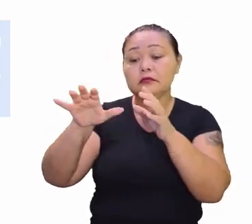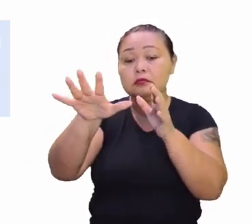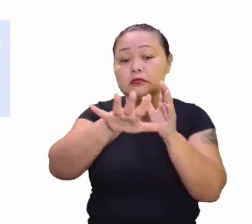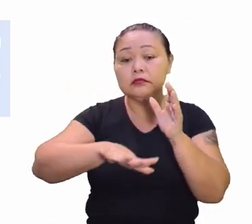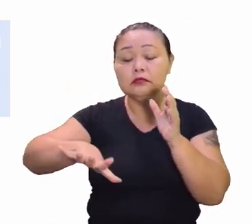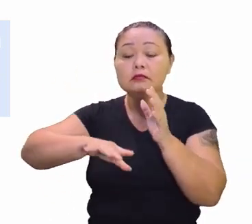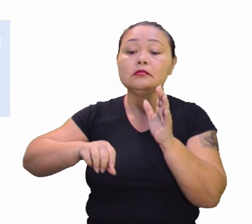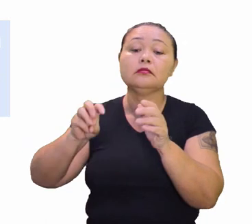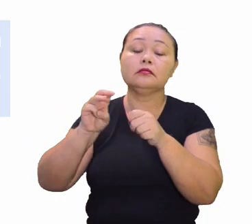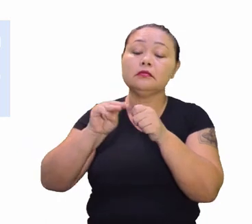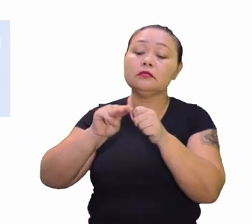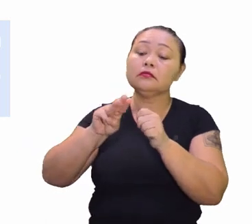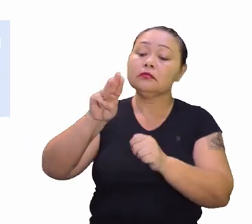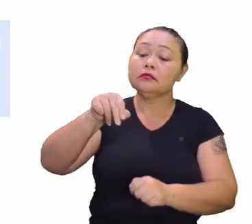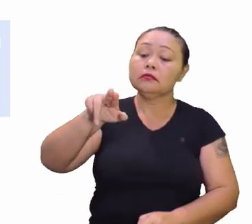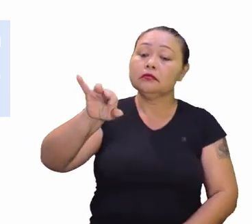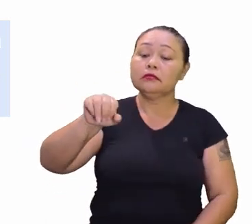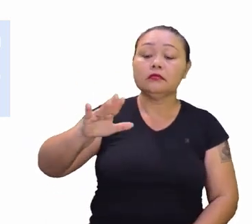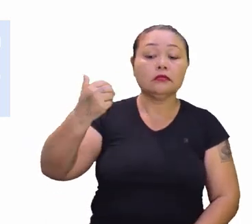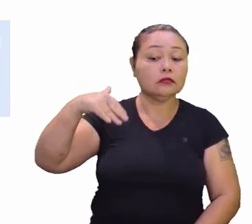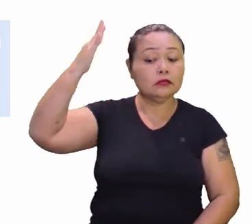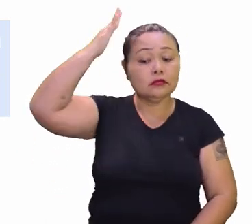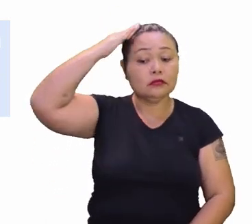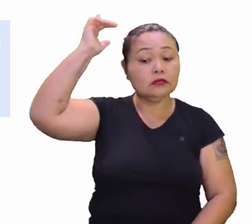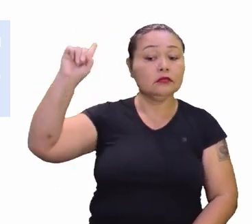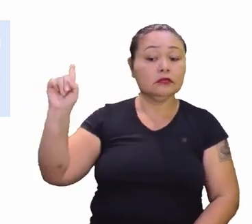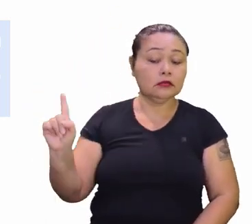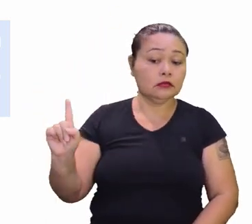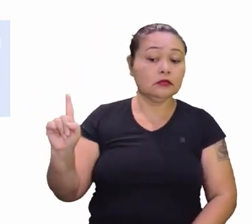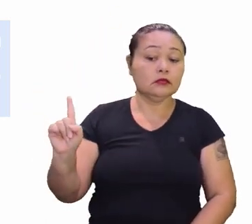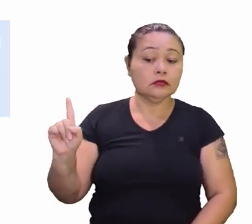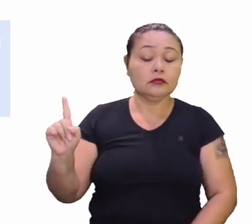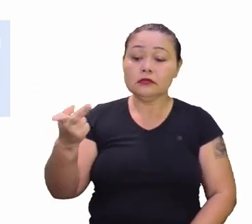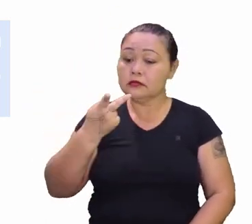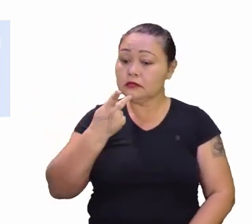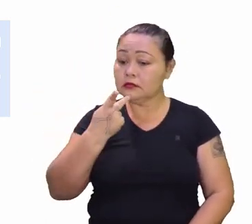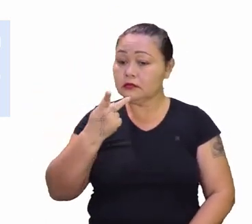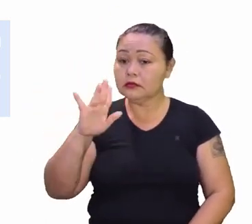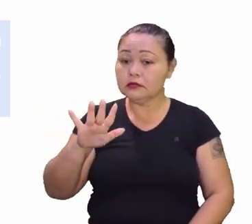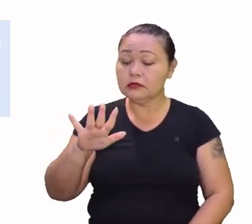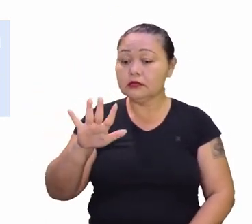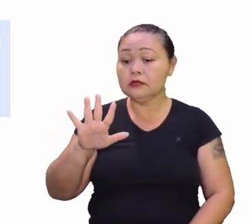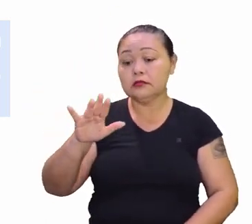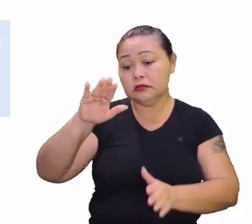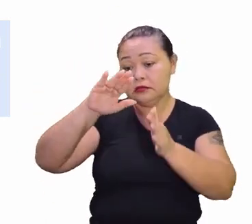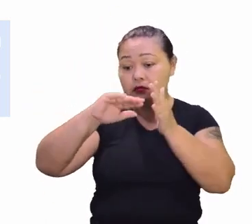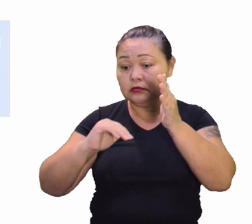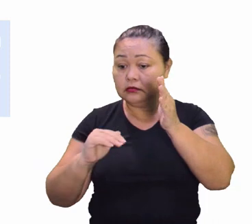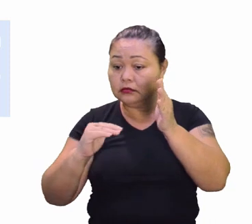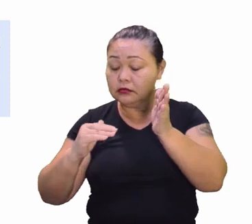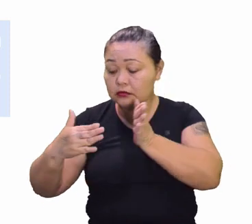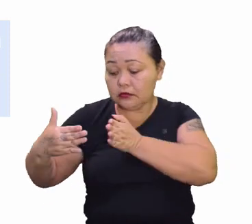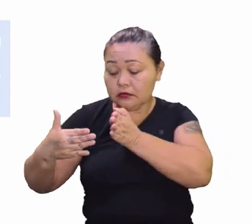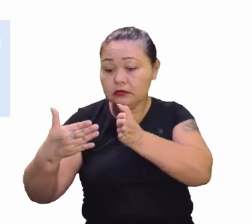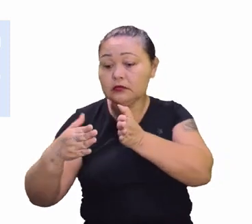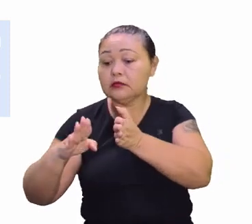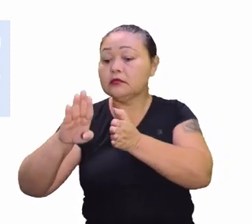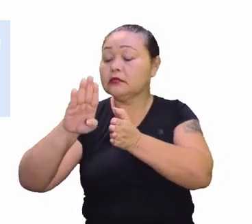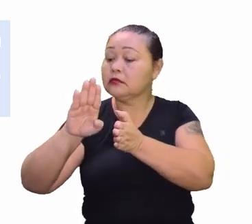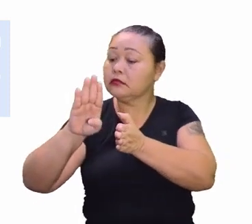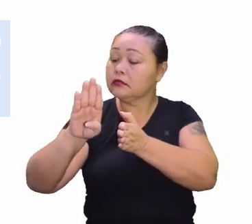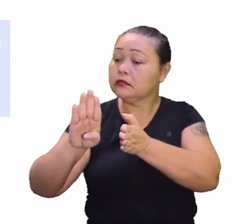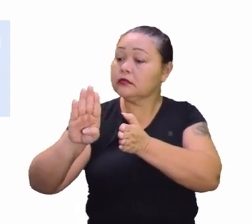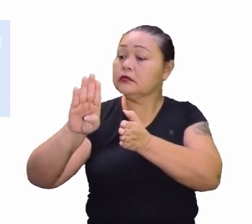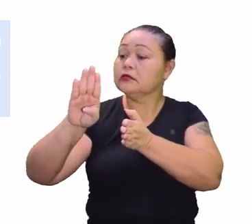uma subbacia do Rio Madeira. Exatamente. Então, já que você falou que é uma subbacia, a gente pode